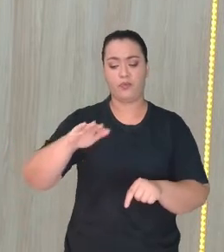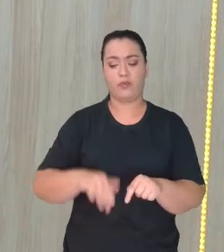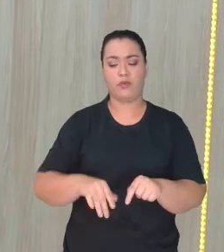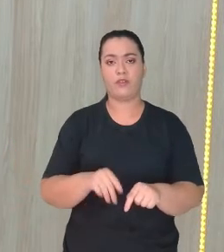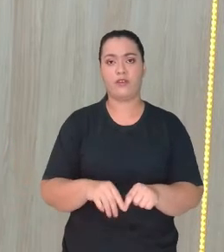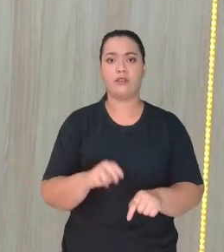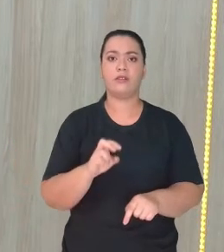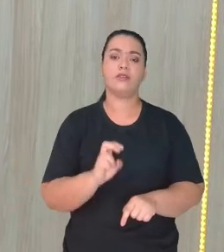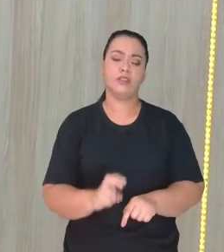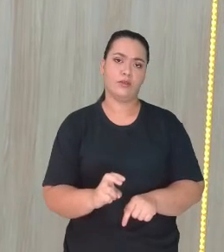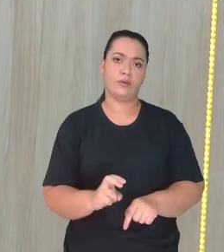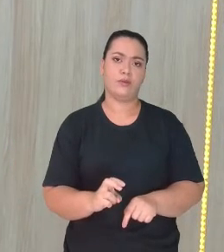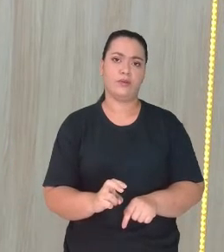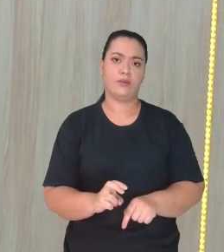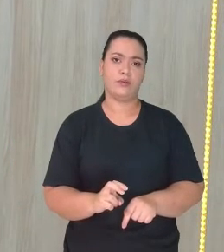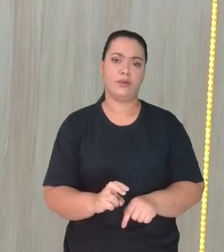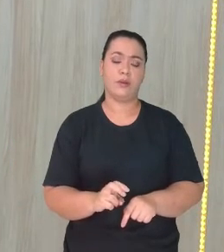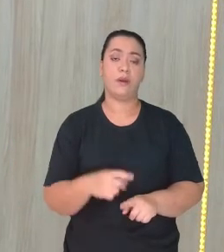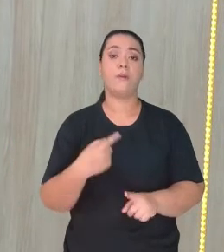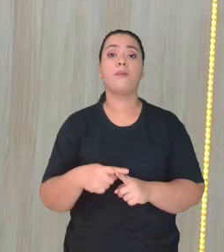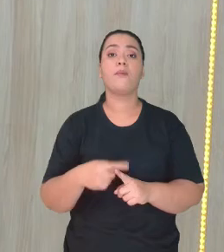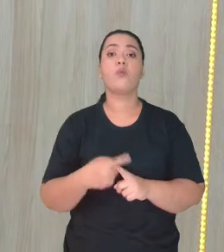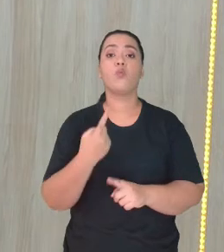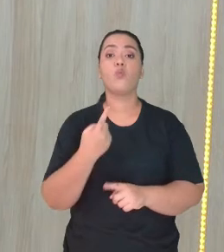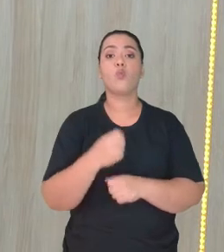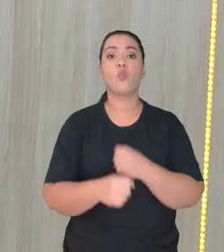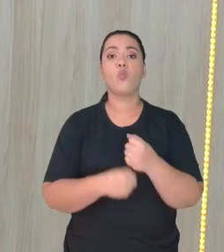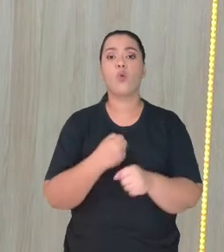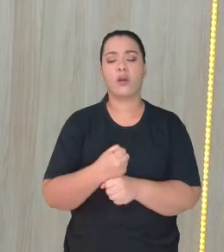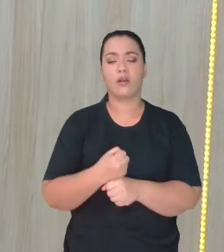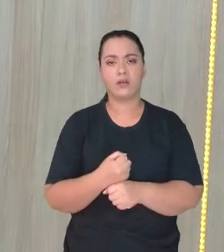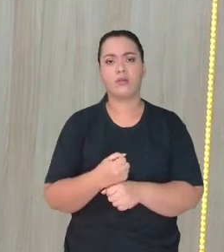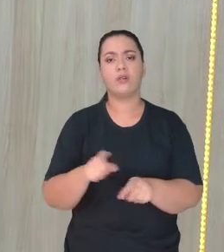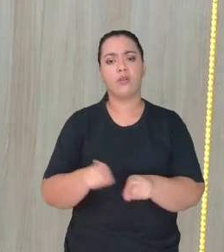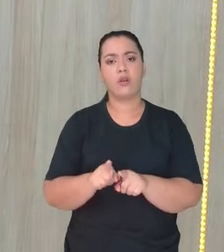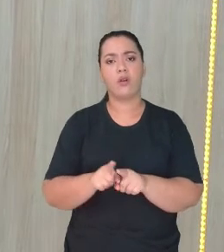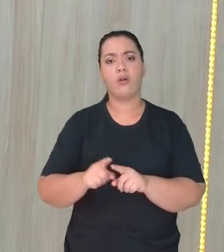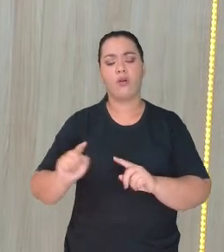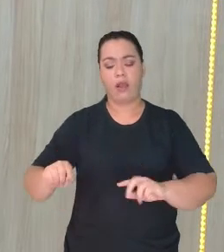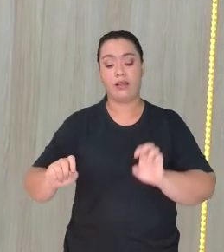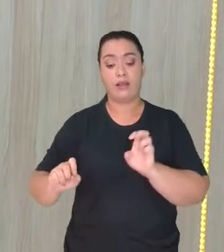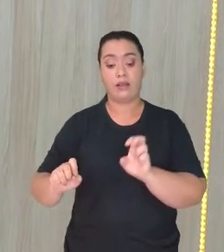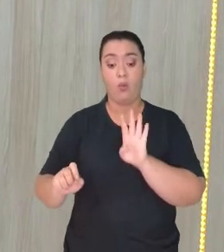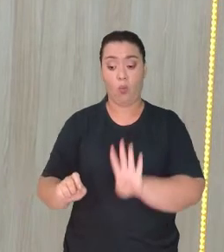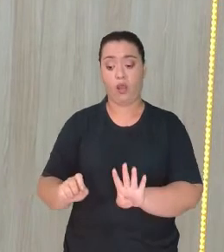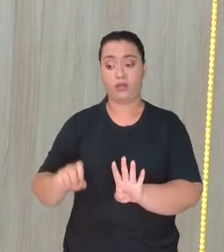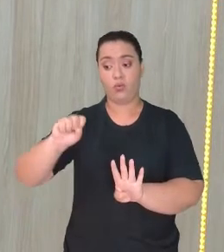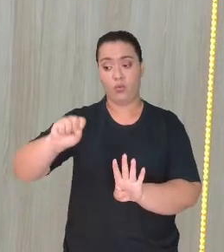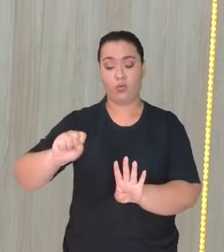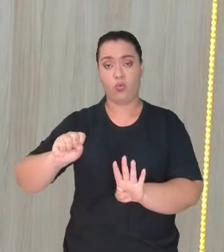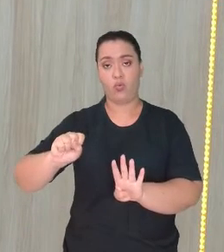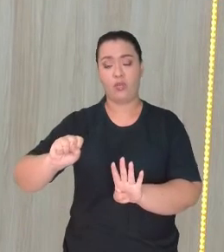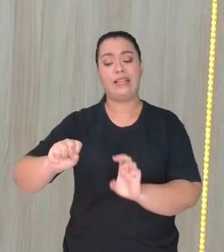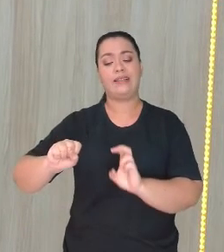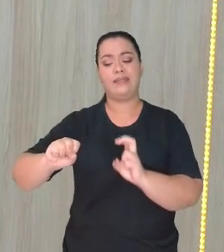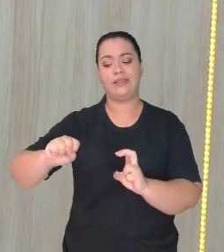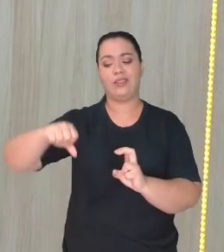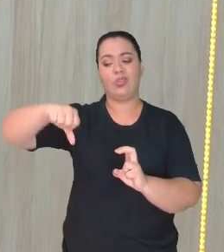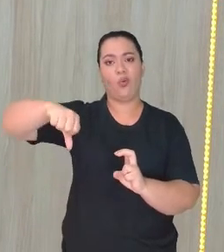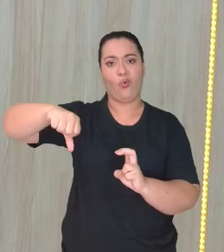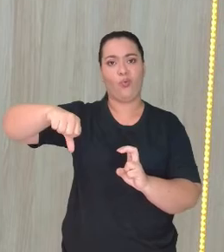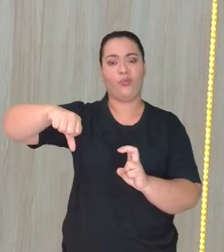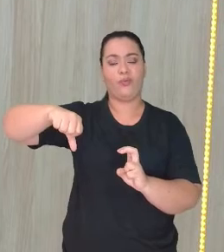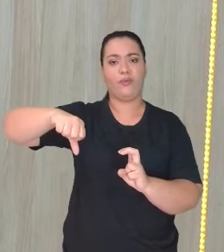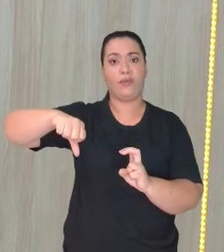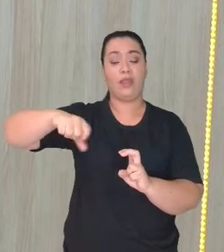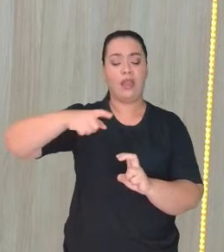novo passa a ser 5, porque passa um ano para um e passa um ano para o outro. E agora o 9 já não é mais o dobro